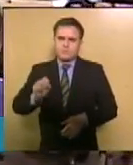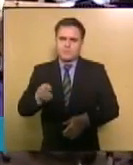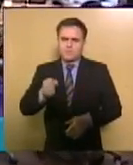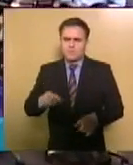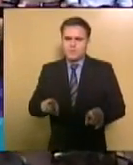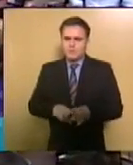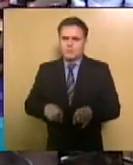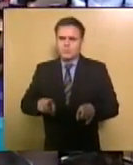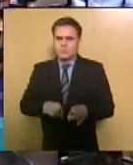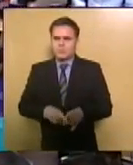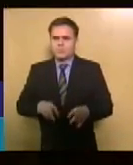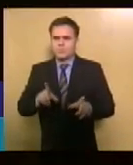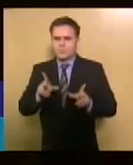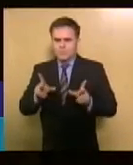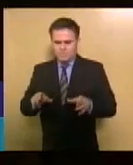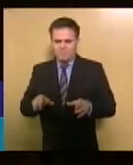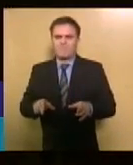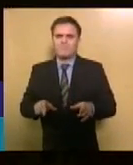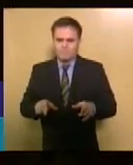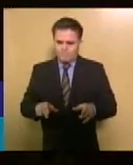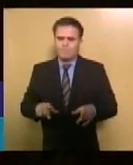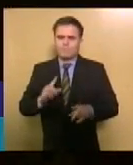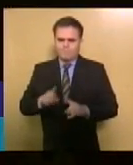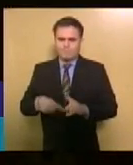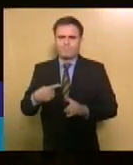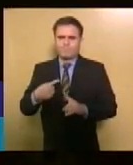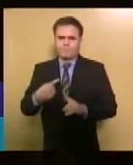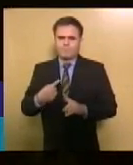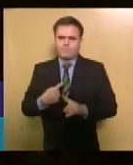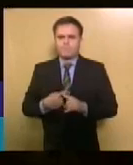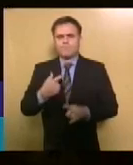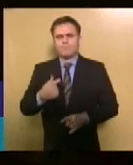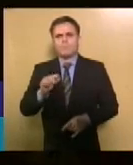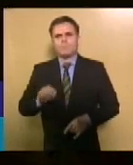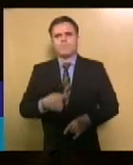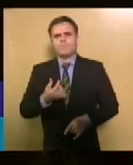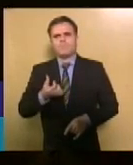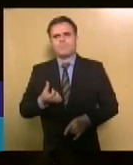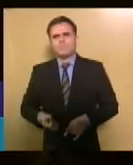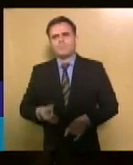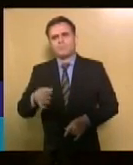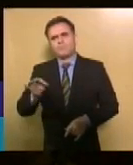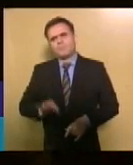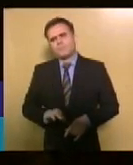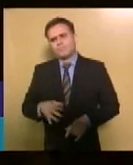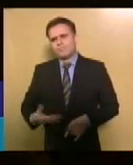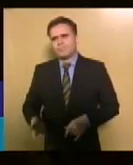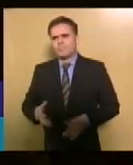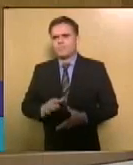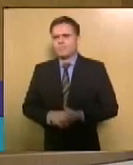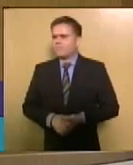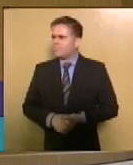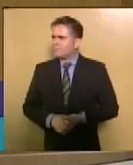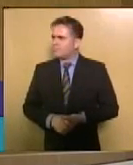tem uma sobre representação e a taxa de 7,6 por grupo de 100 mulheres